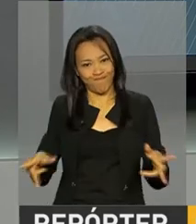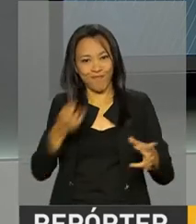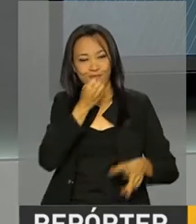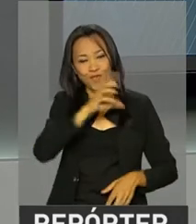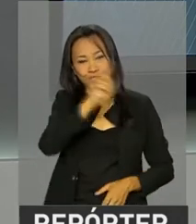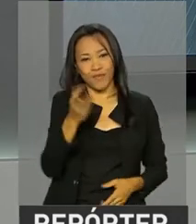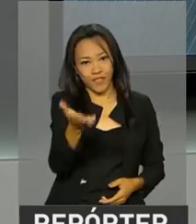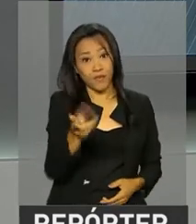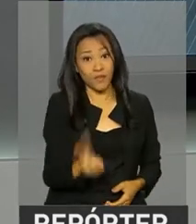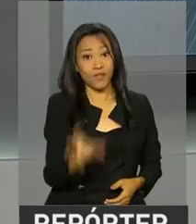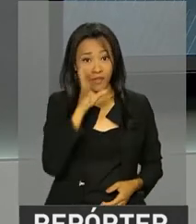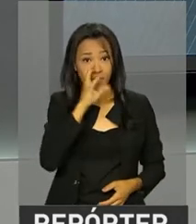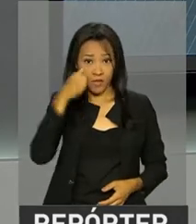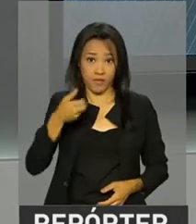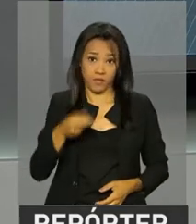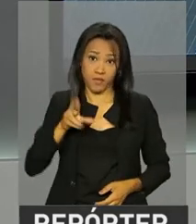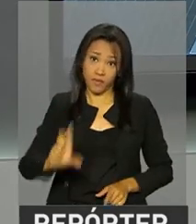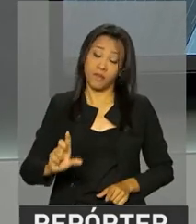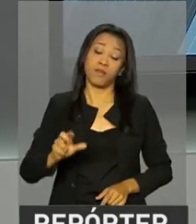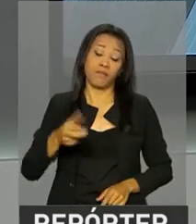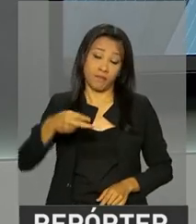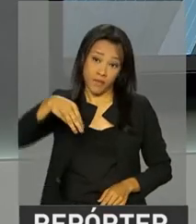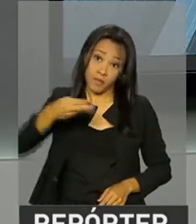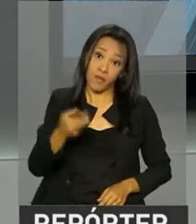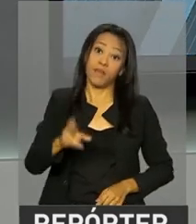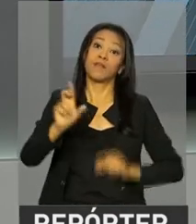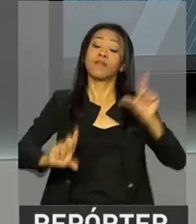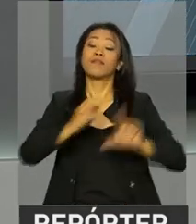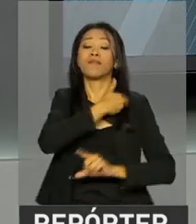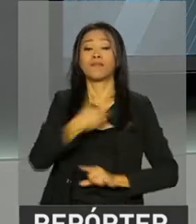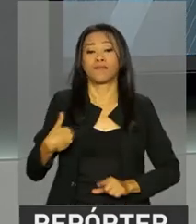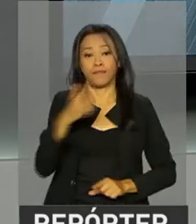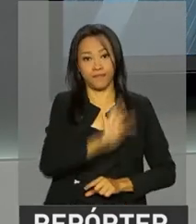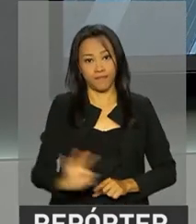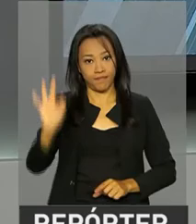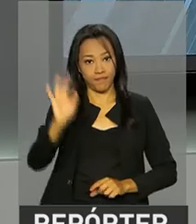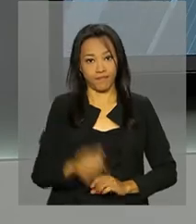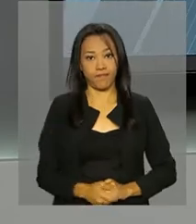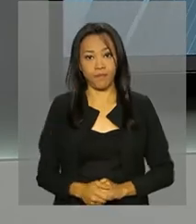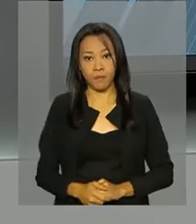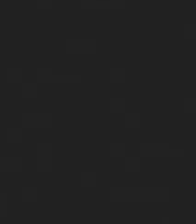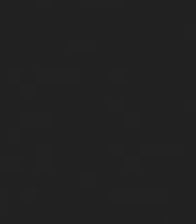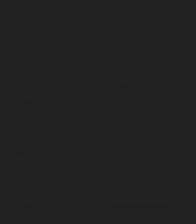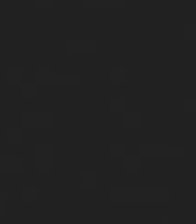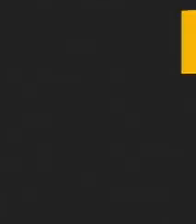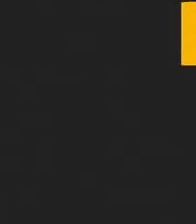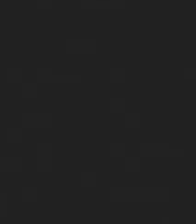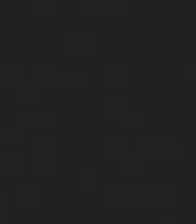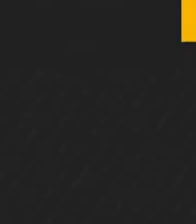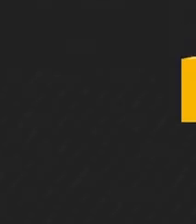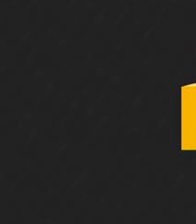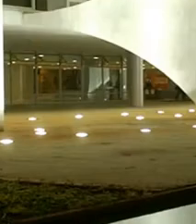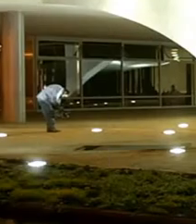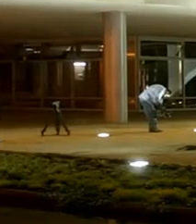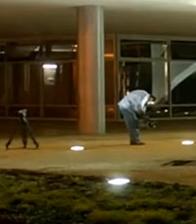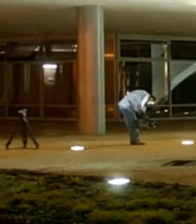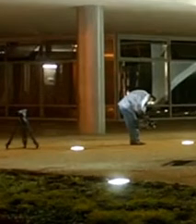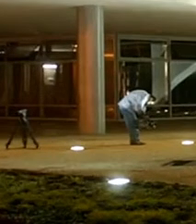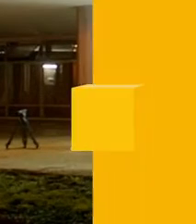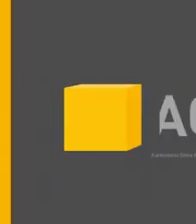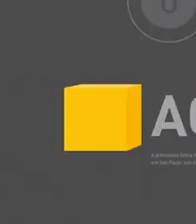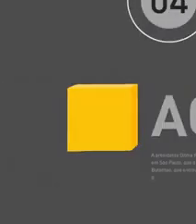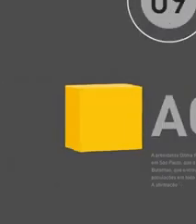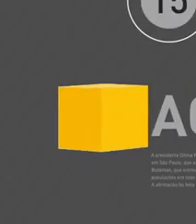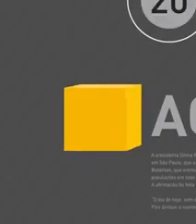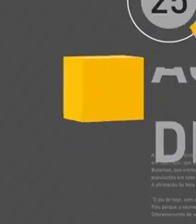Um bom dia para você e continue com a gente aqui na NBR, a TV do Governo Federal.